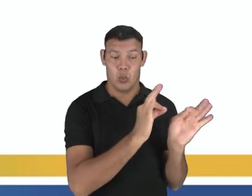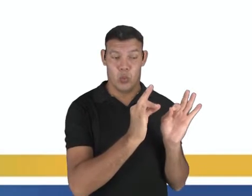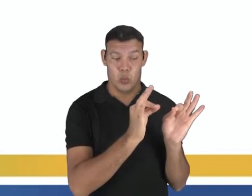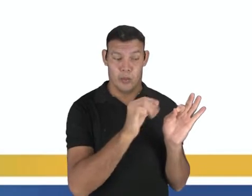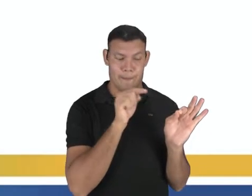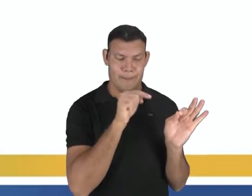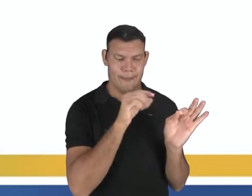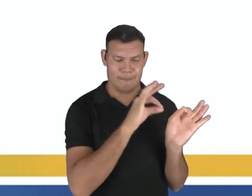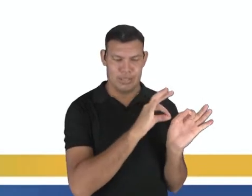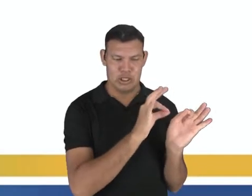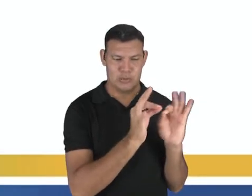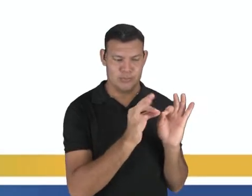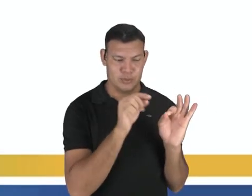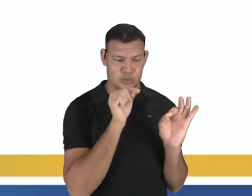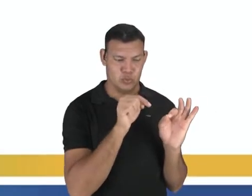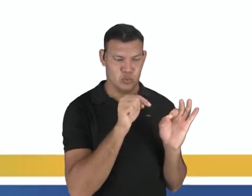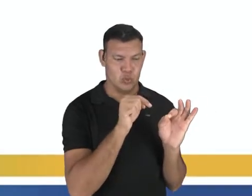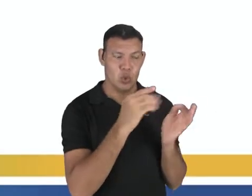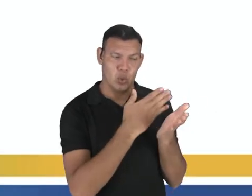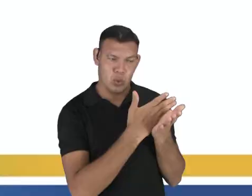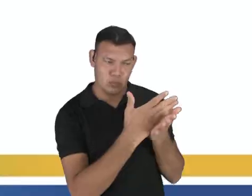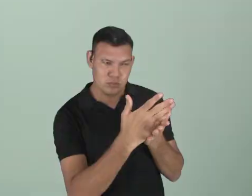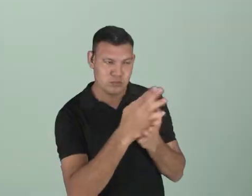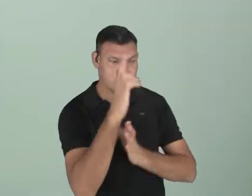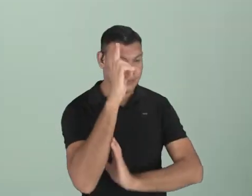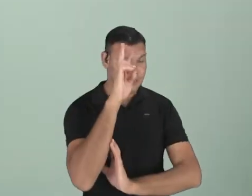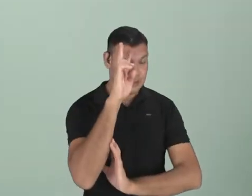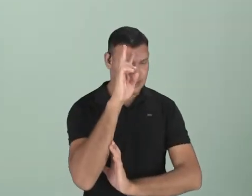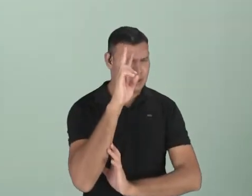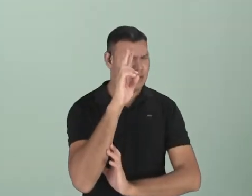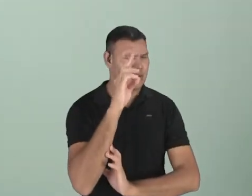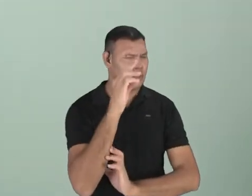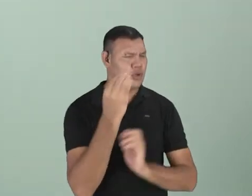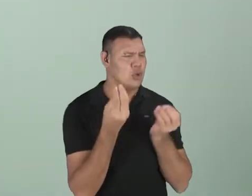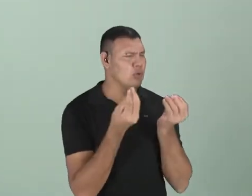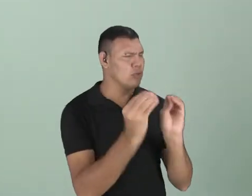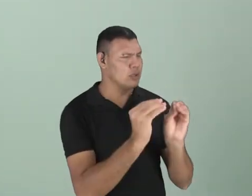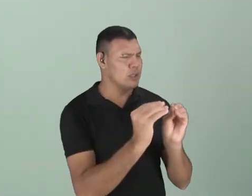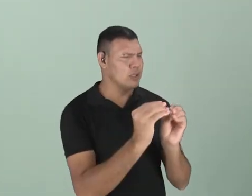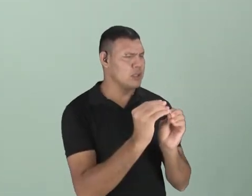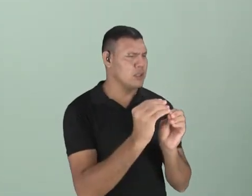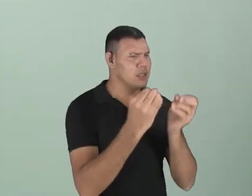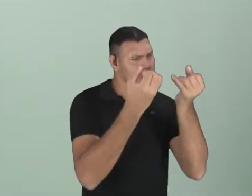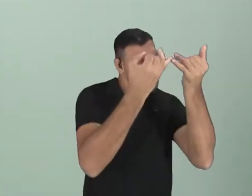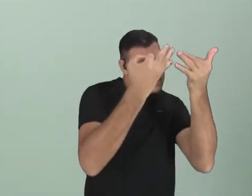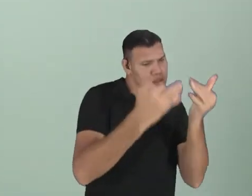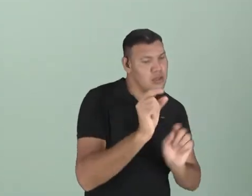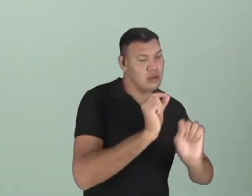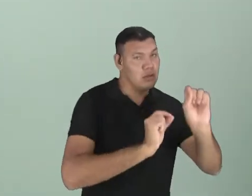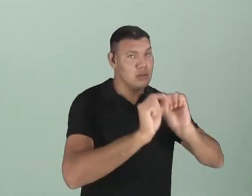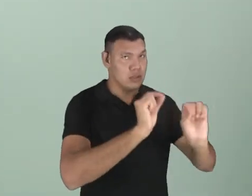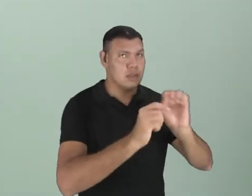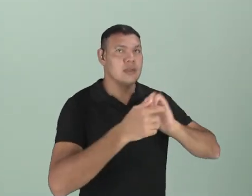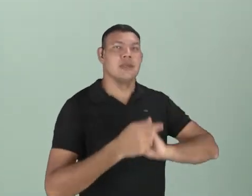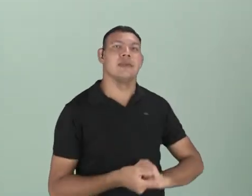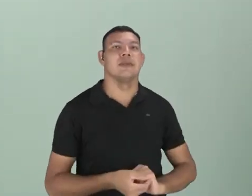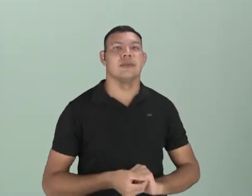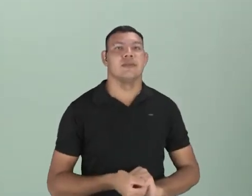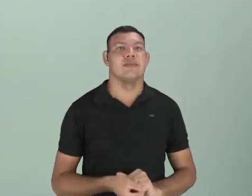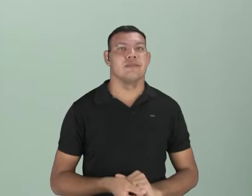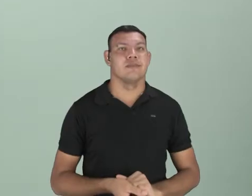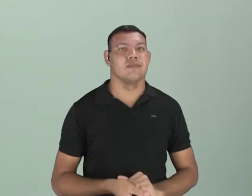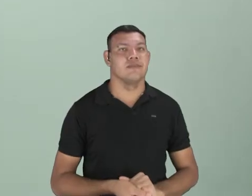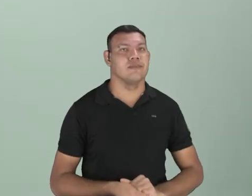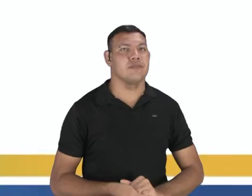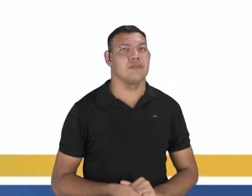início da nossa história? O que eu devo colocar? Para que serve essa situação inicial? Vamos lá,